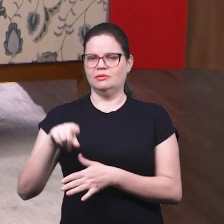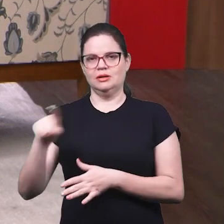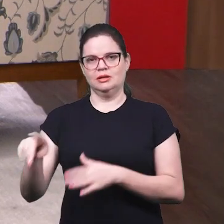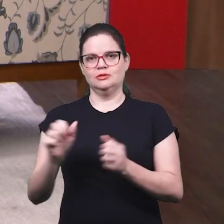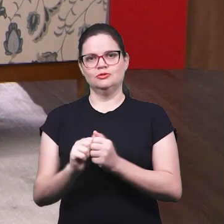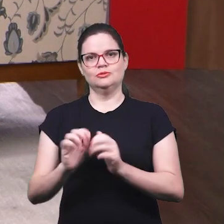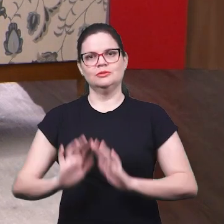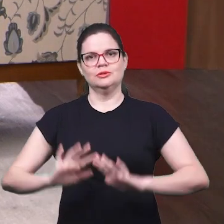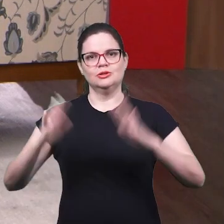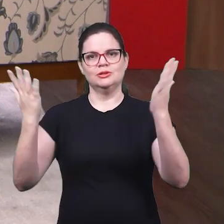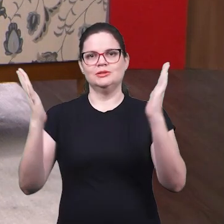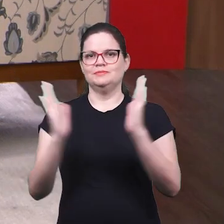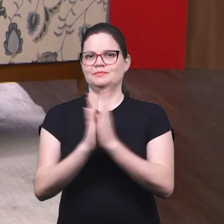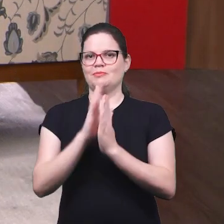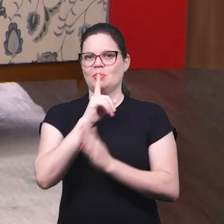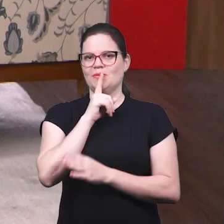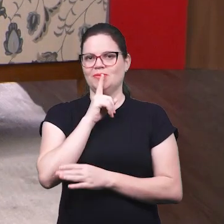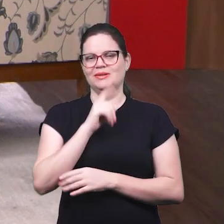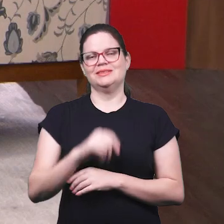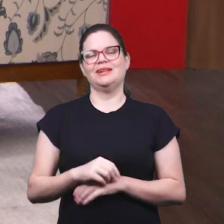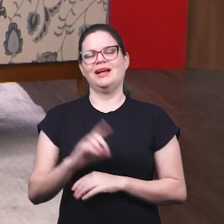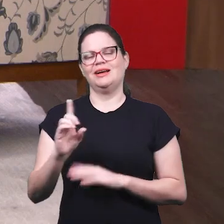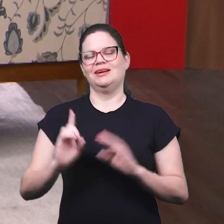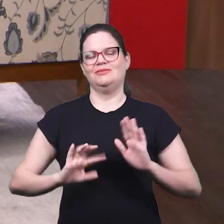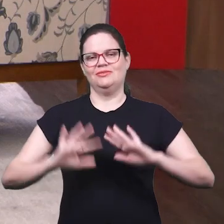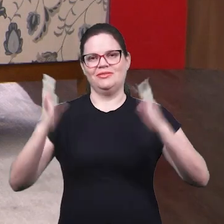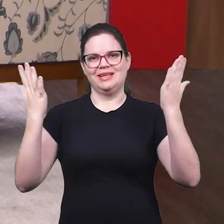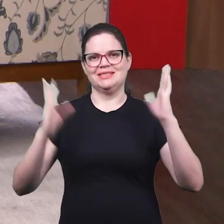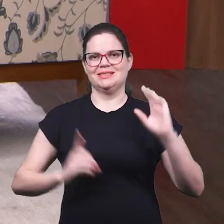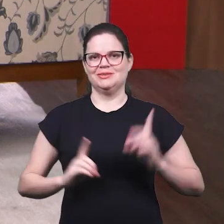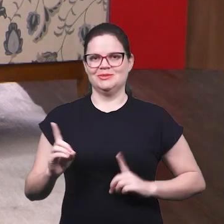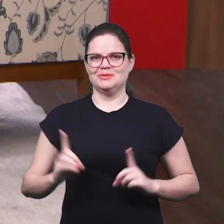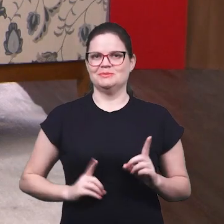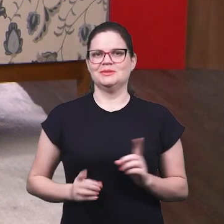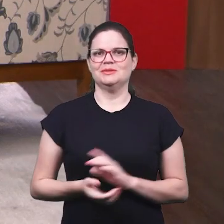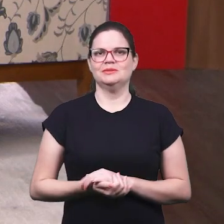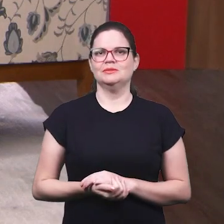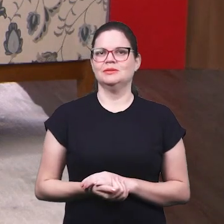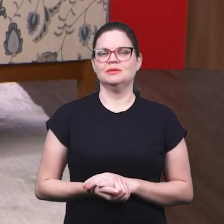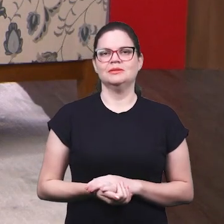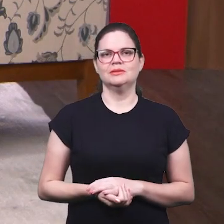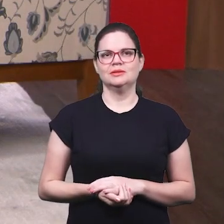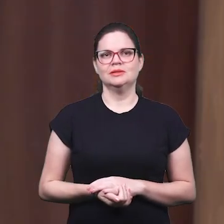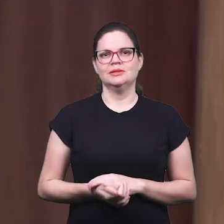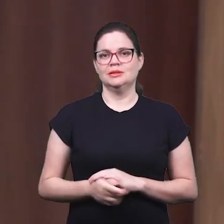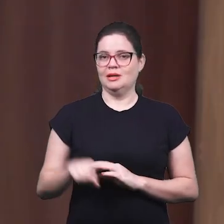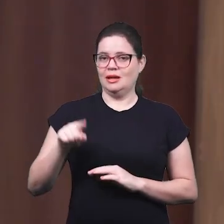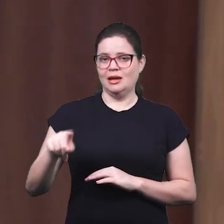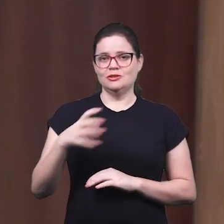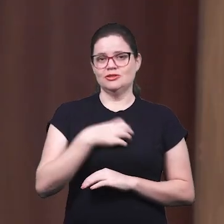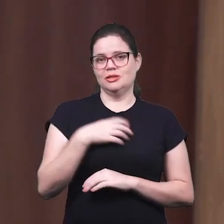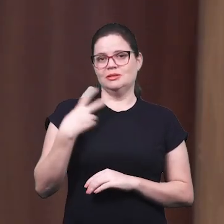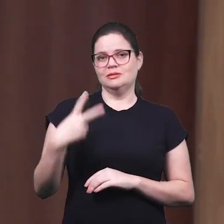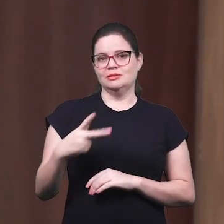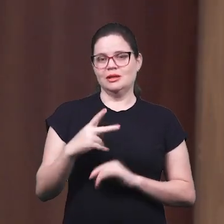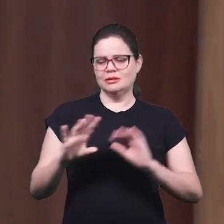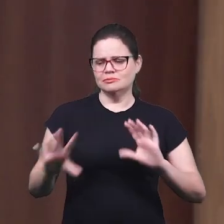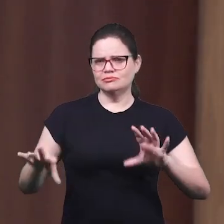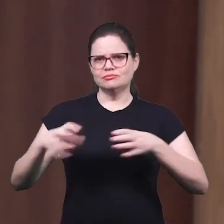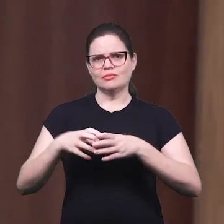comemorar a festa dos primos. Isso aí é a maneira que eles têm